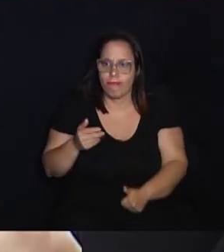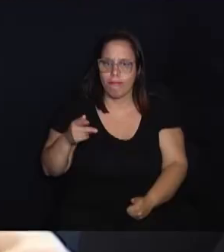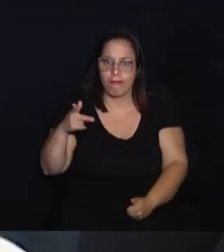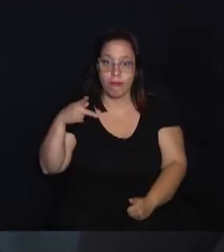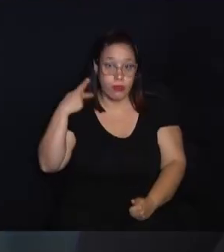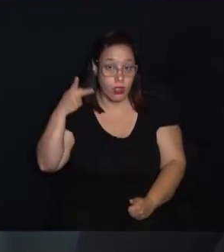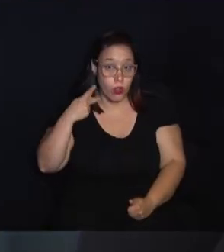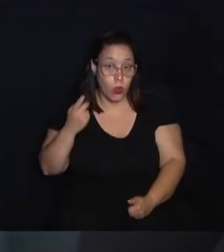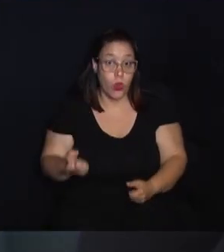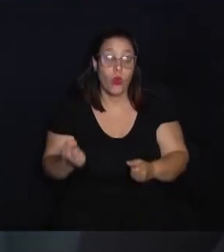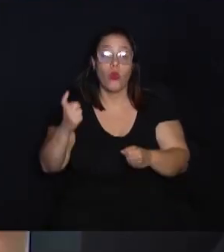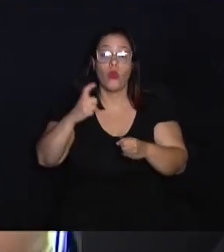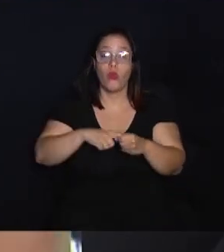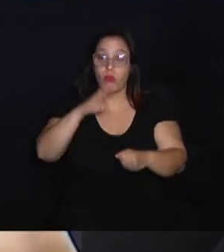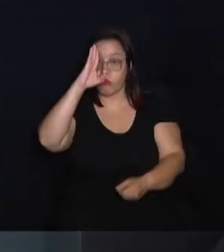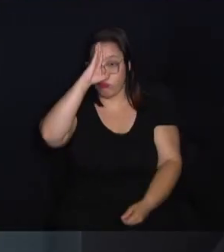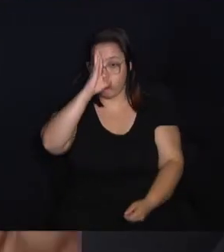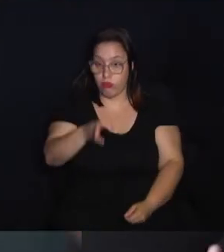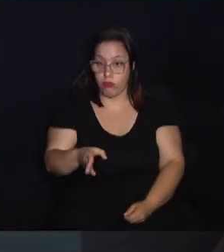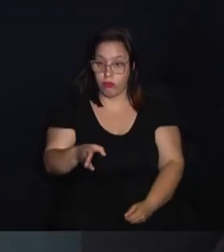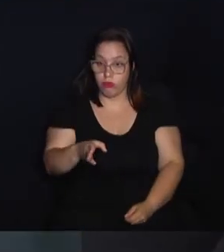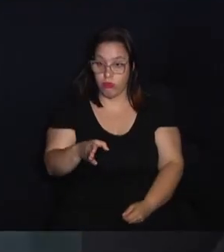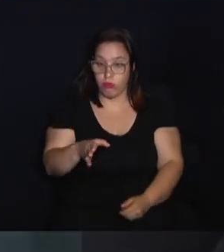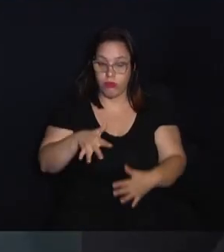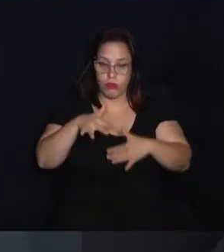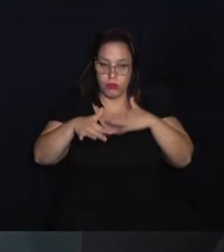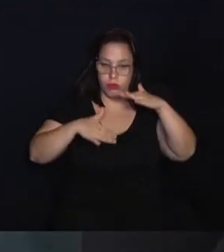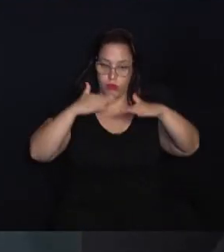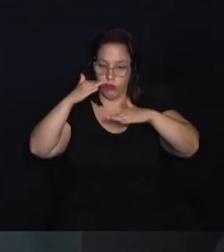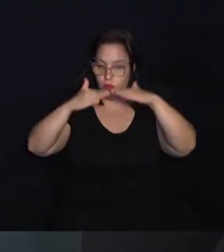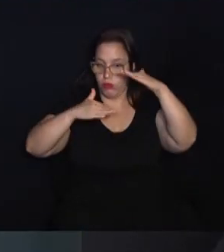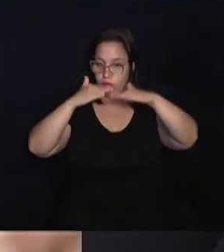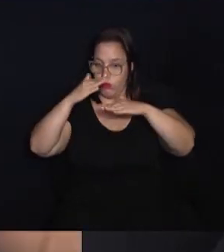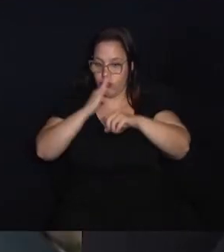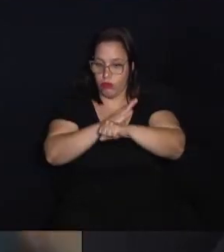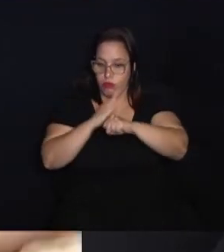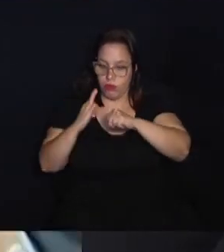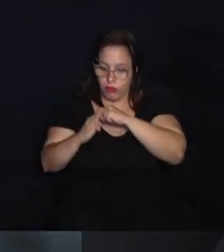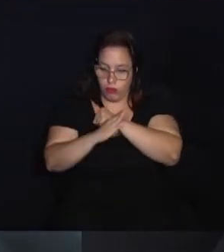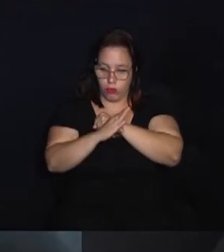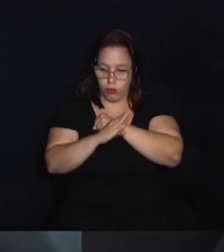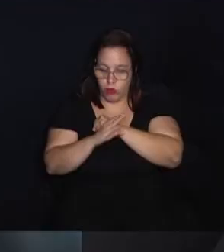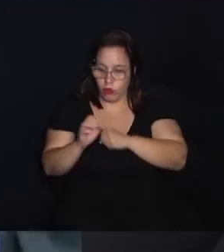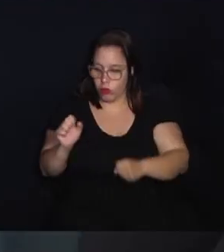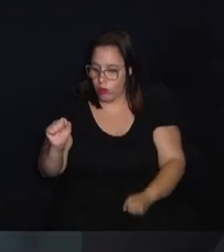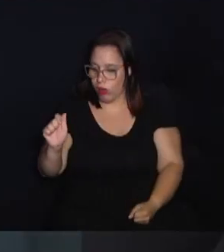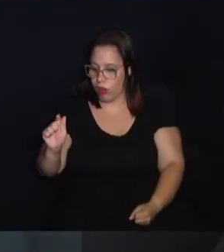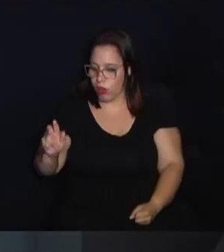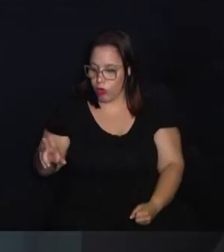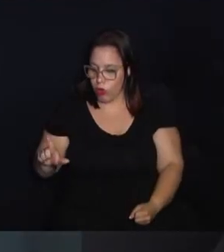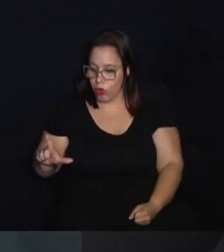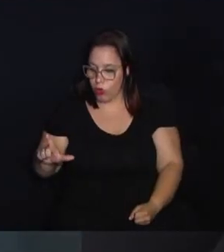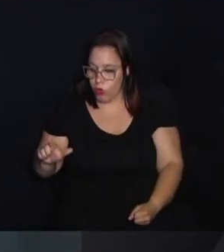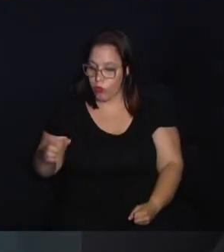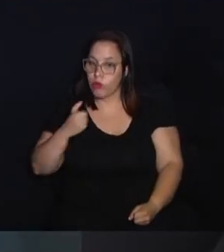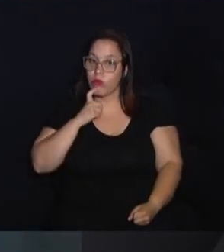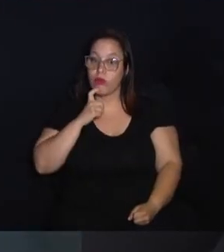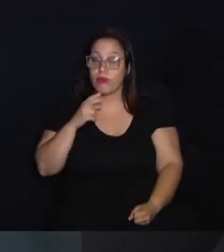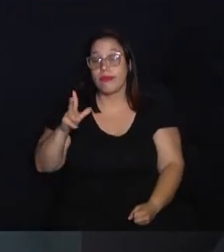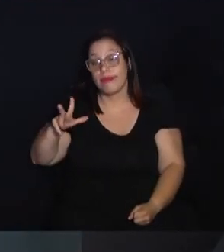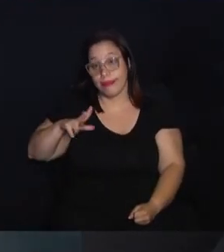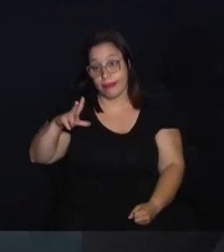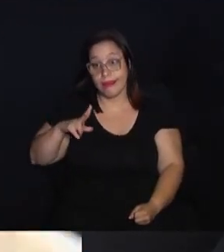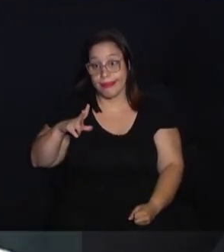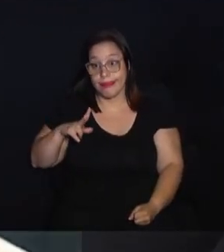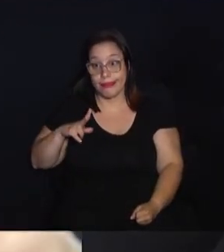esteve voltado principalmente pelo desenvolvimento dos bairros da Zona Sul de Campinas, particularmente